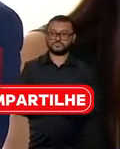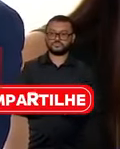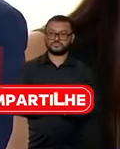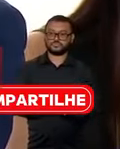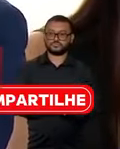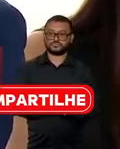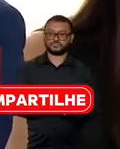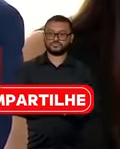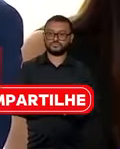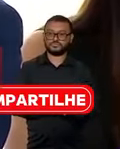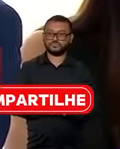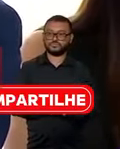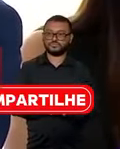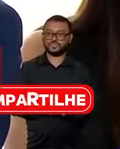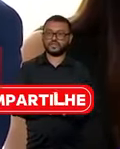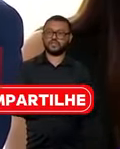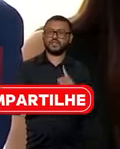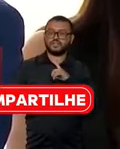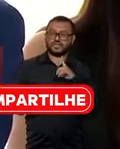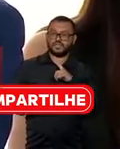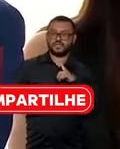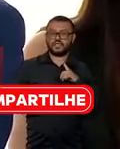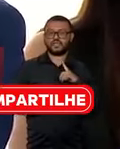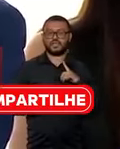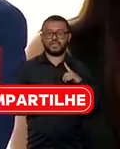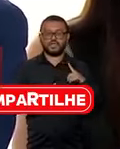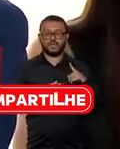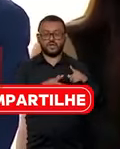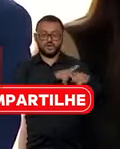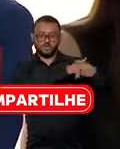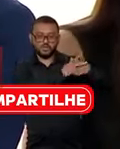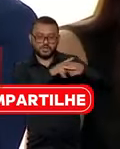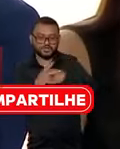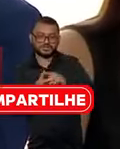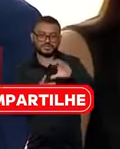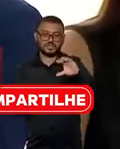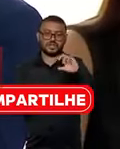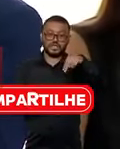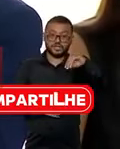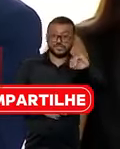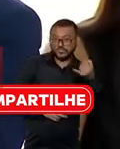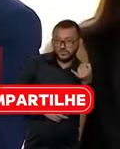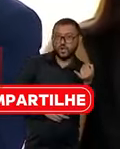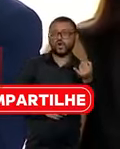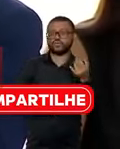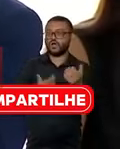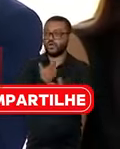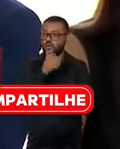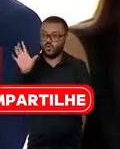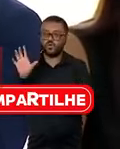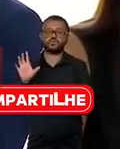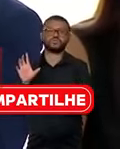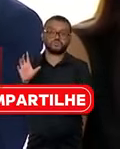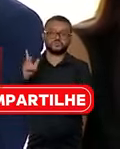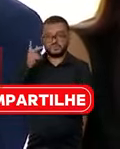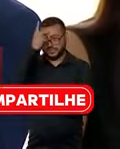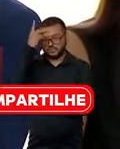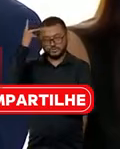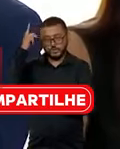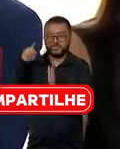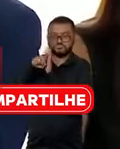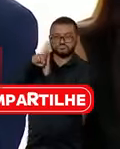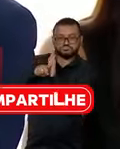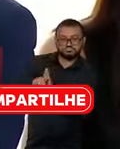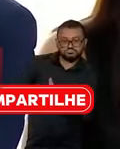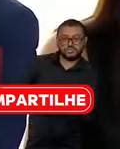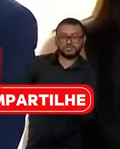de certa forma, hoje, a correição do CNJ, você tem investigações em várias frentes e